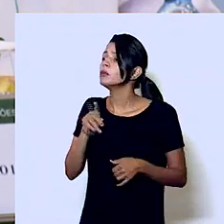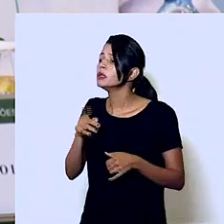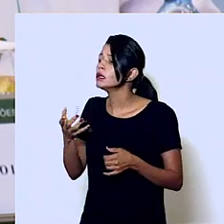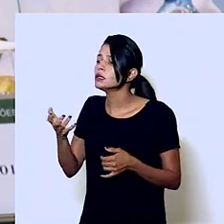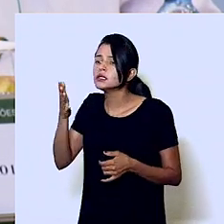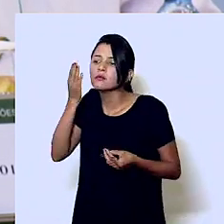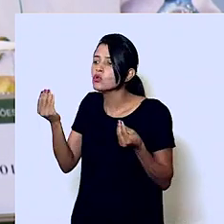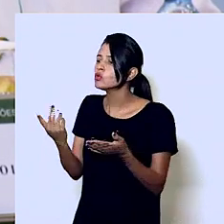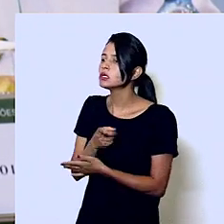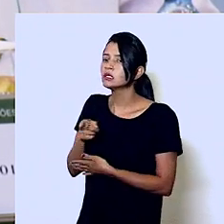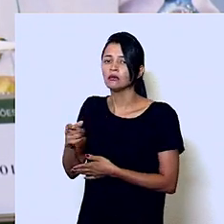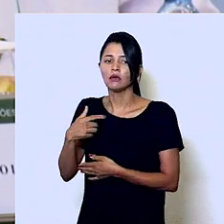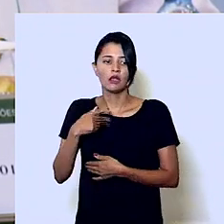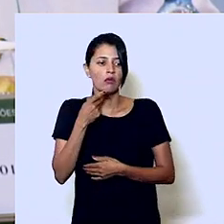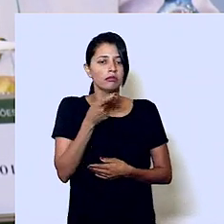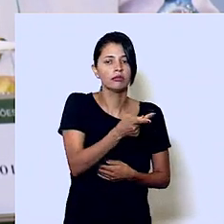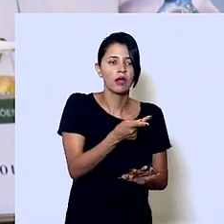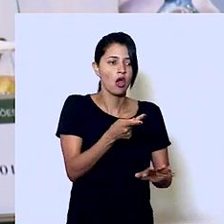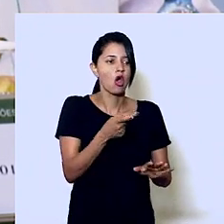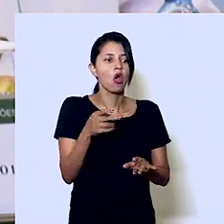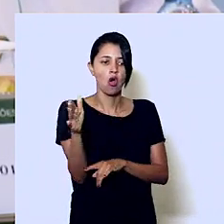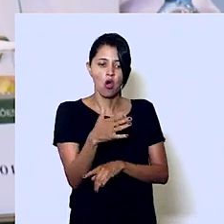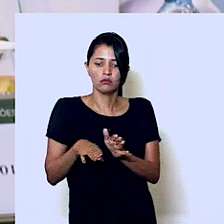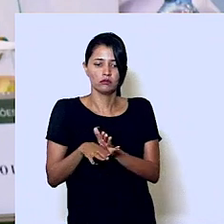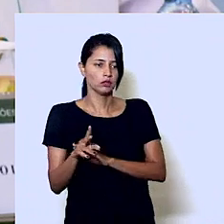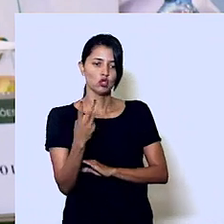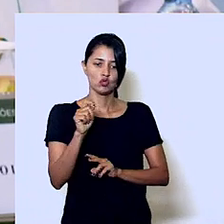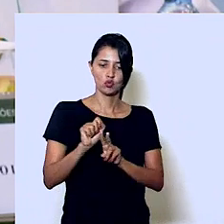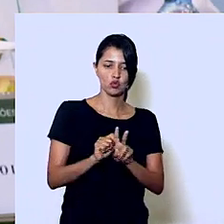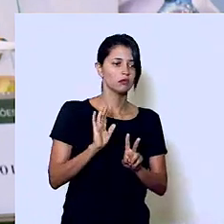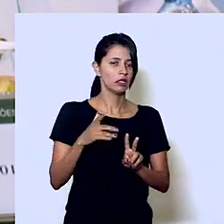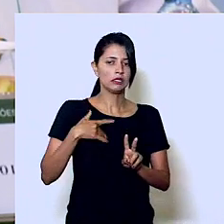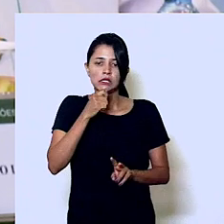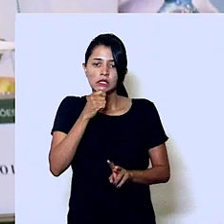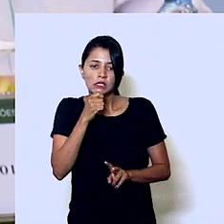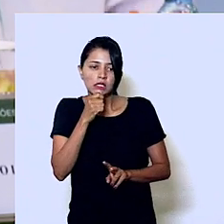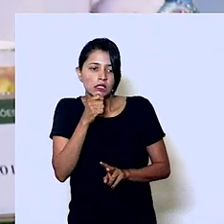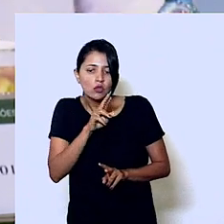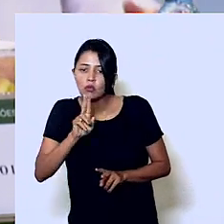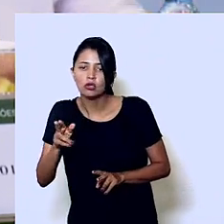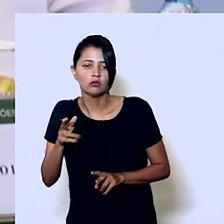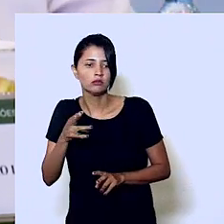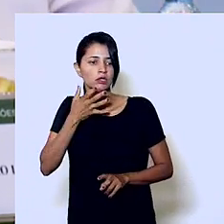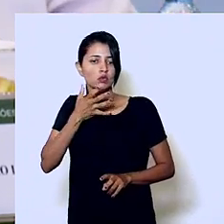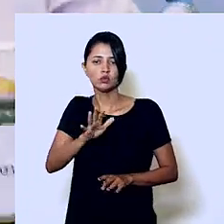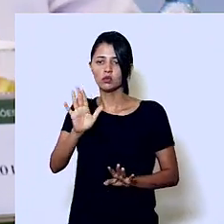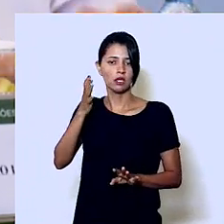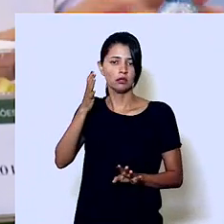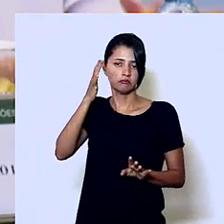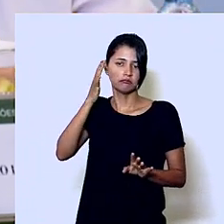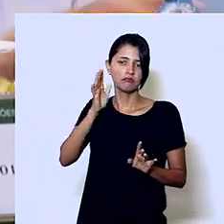falei, olha, embaixador, eu cheguei aqui há dois meses, eu ainda não conheço os nomes, mas do caminho de